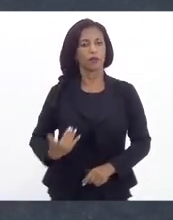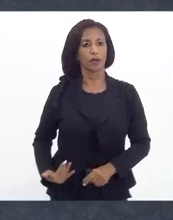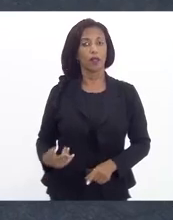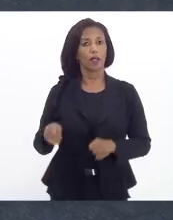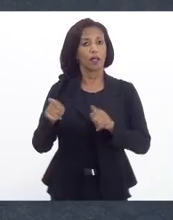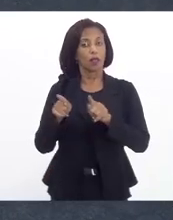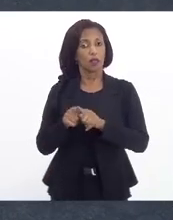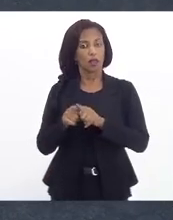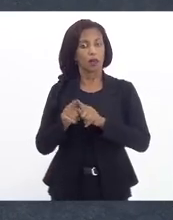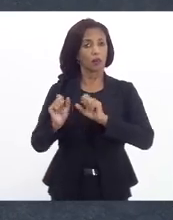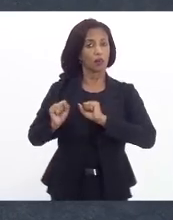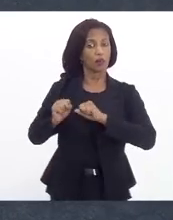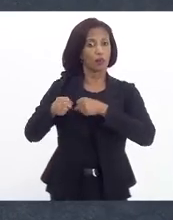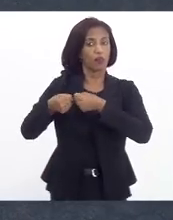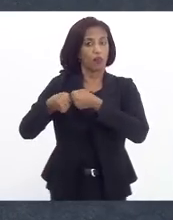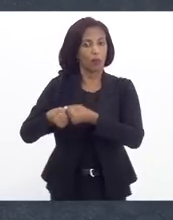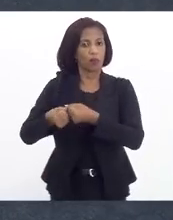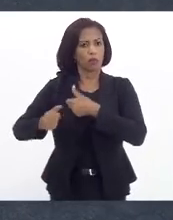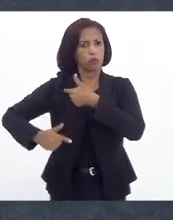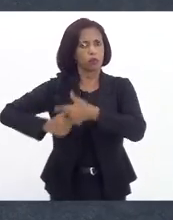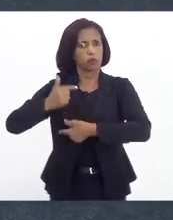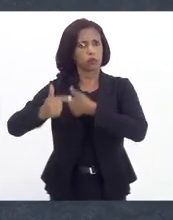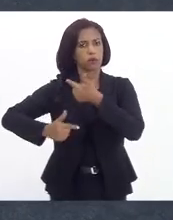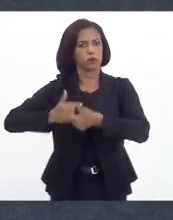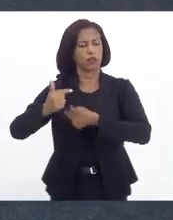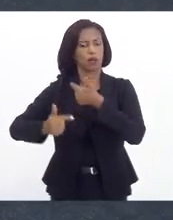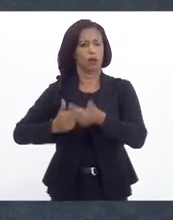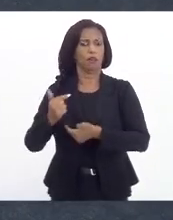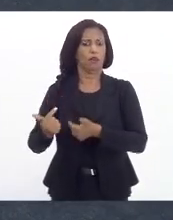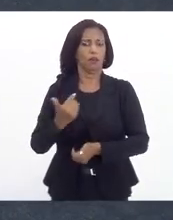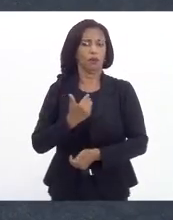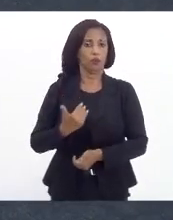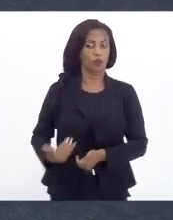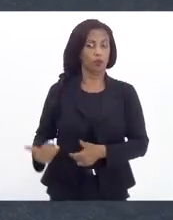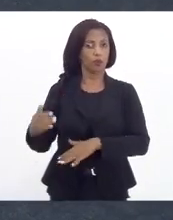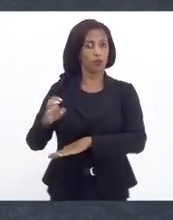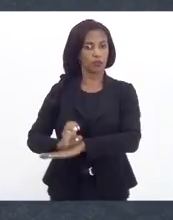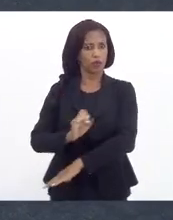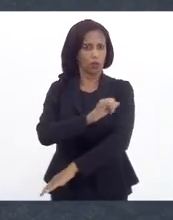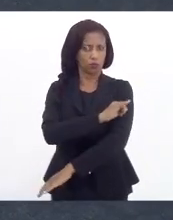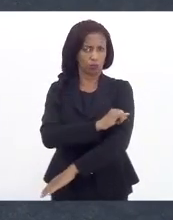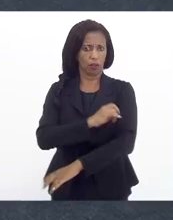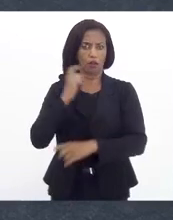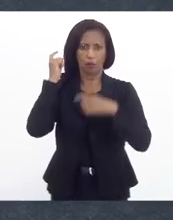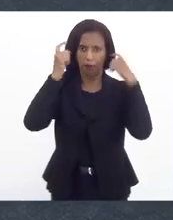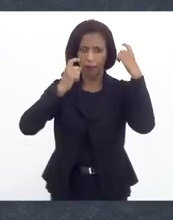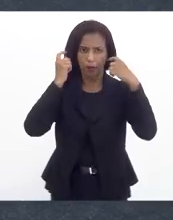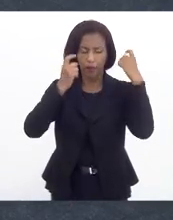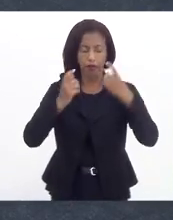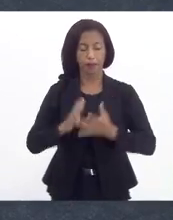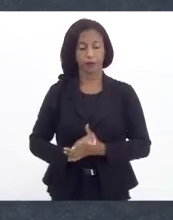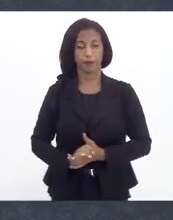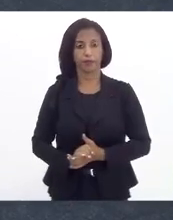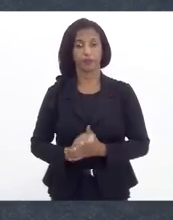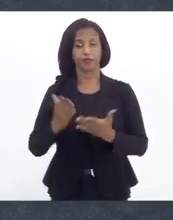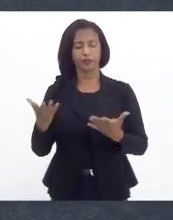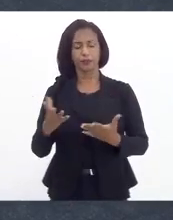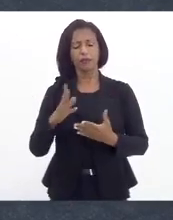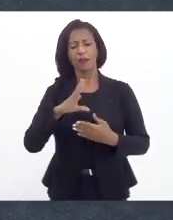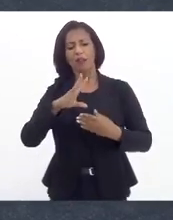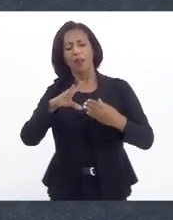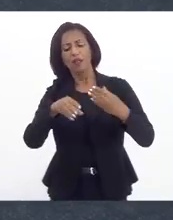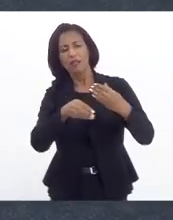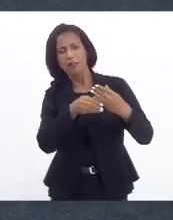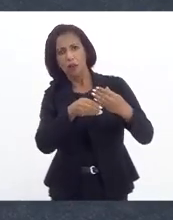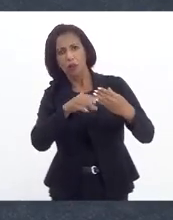a manutenção e fortalecimento do serviço público no Rio de Janeiro. Essa é uma preocupação imensa. Com relação à adesão,